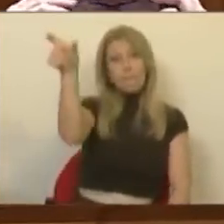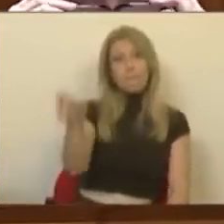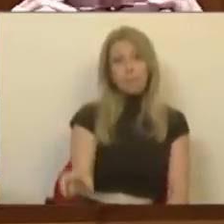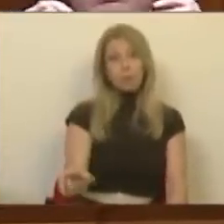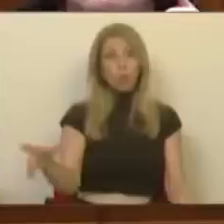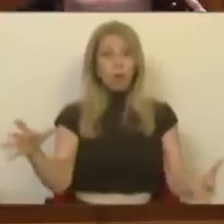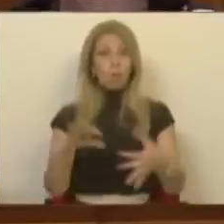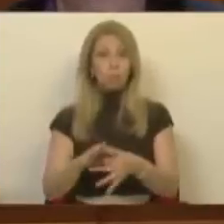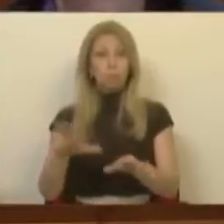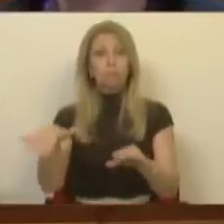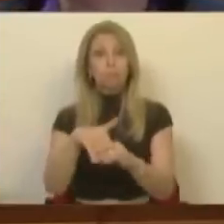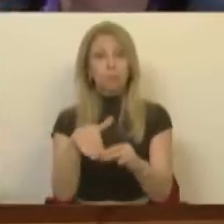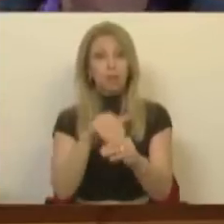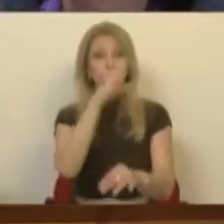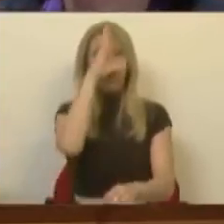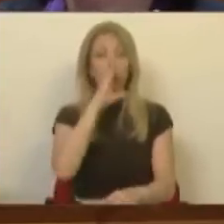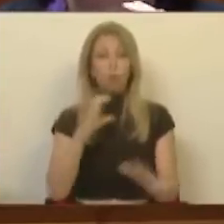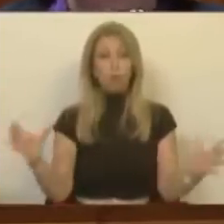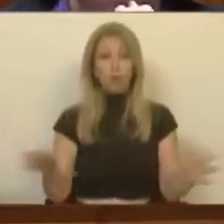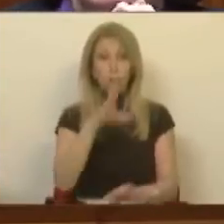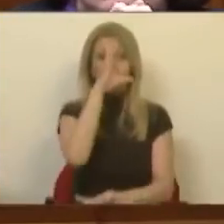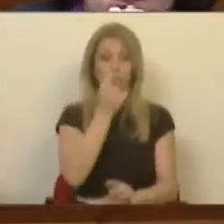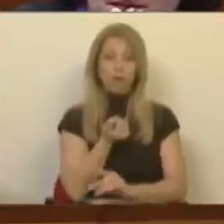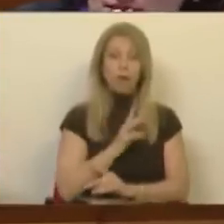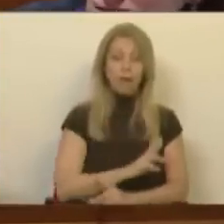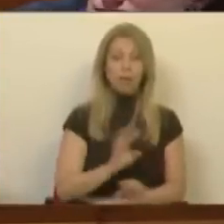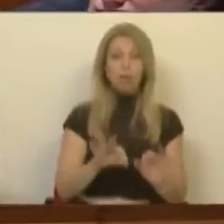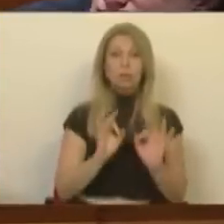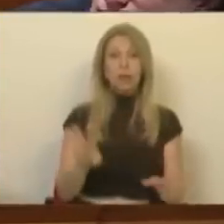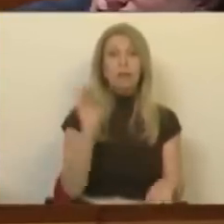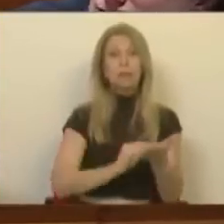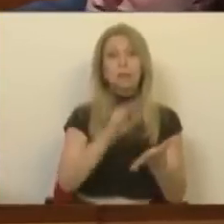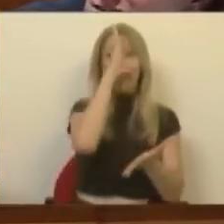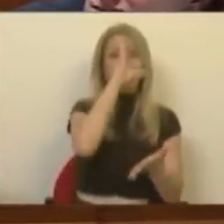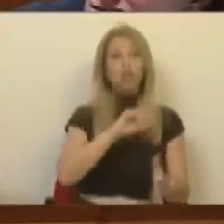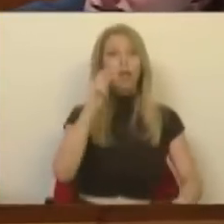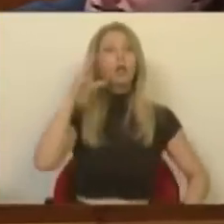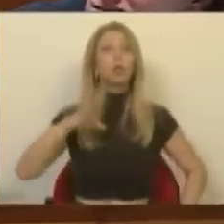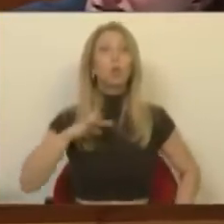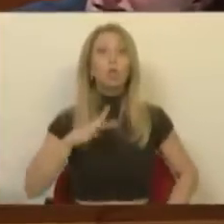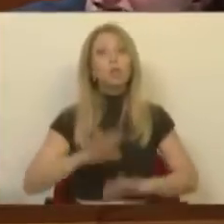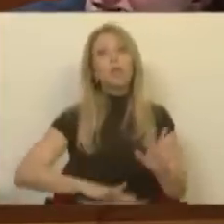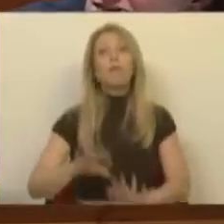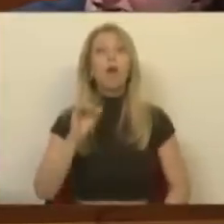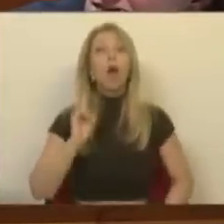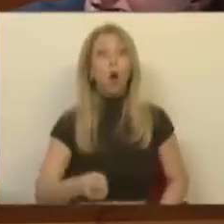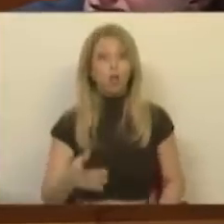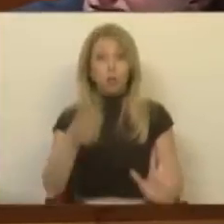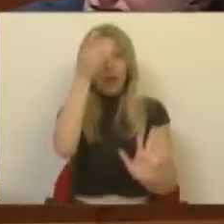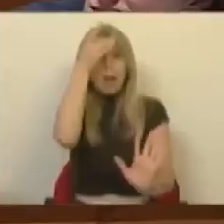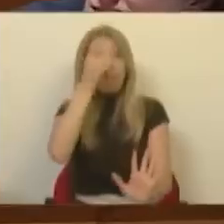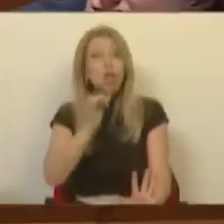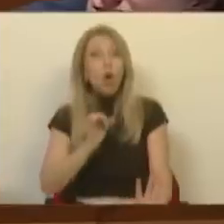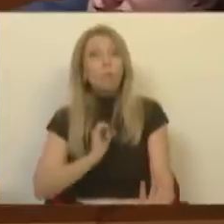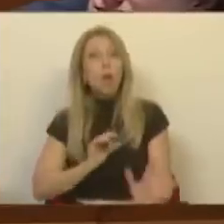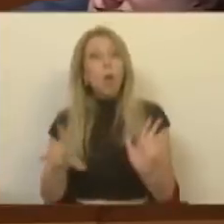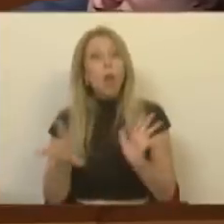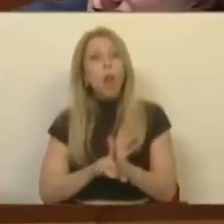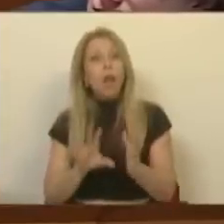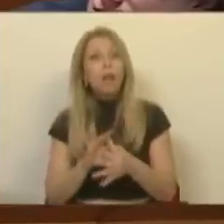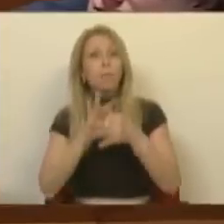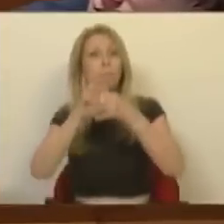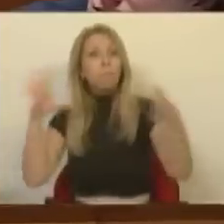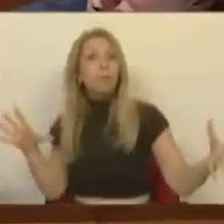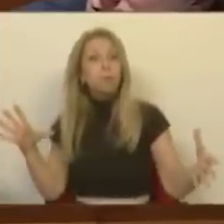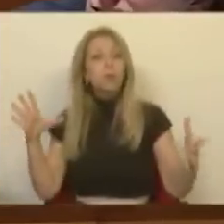serviu neste governo e no verbo anterior como que está entre estado do Turismo aquilo que fez no ponto de vista é ilegal e não corresponde aquilo